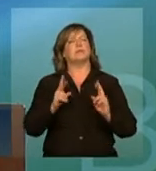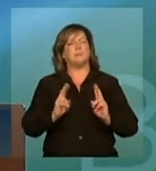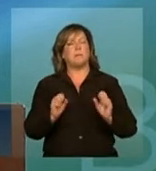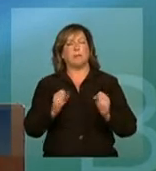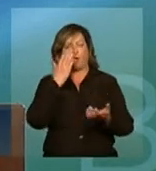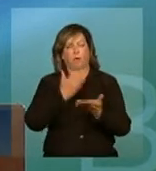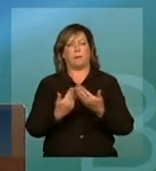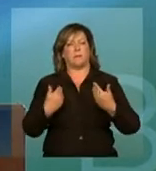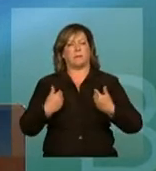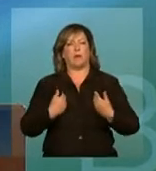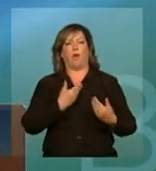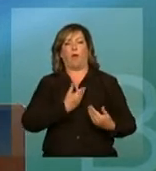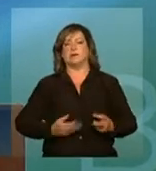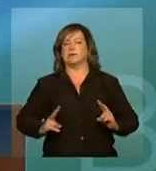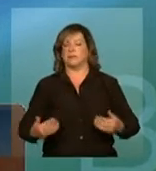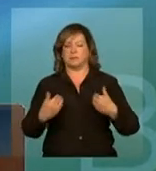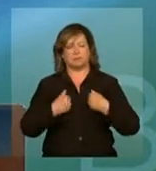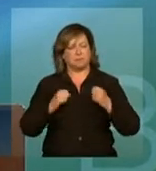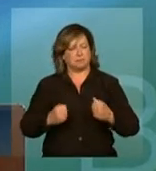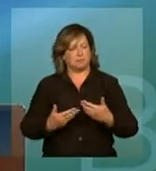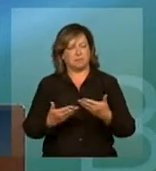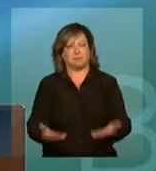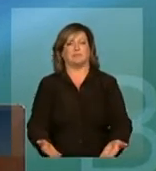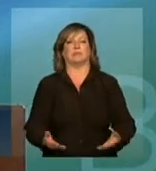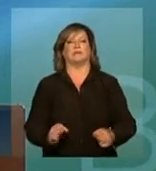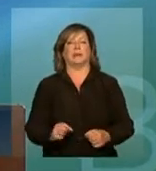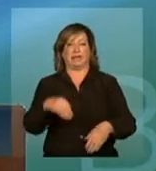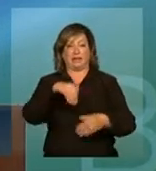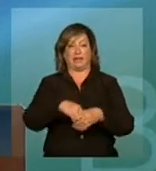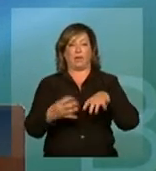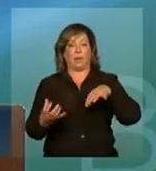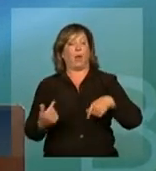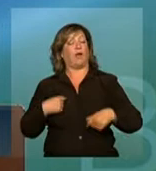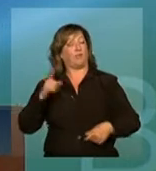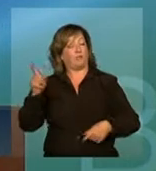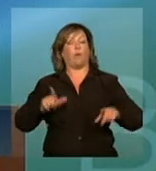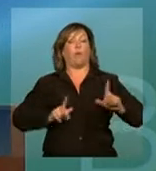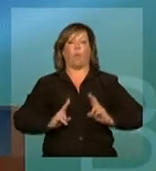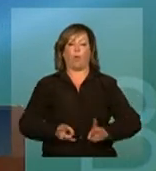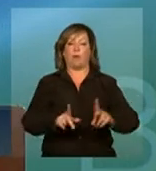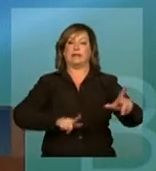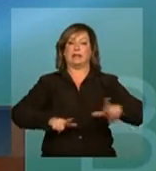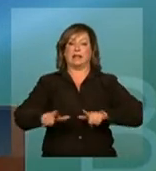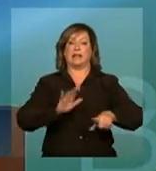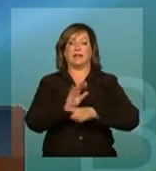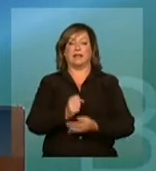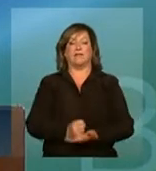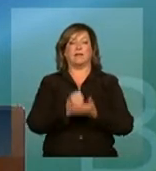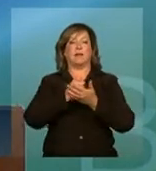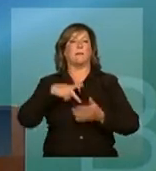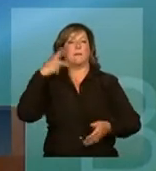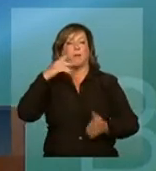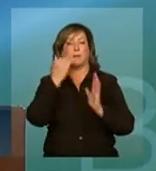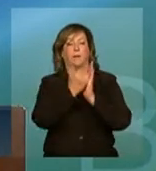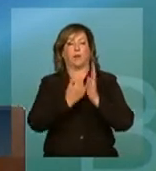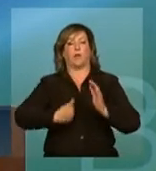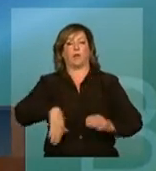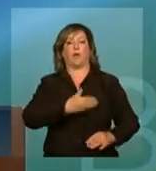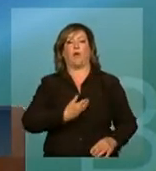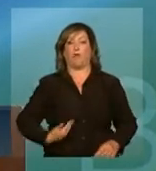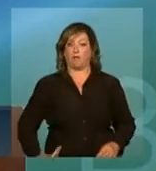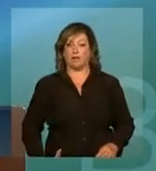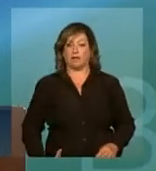comigo, o governo conte sempre comigo. No Congresso Nacional, continuarei trabalhando na defesa das políticas e programas do nosso